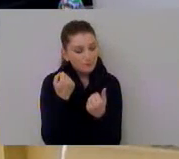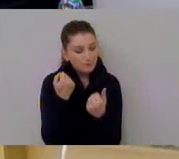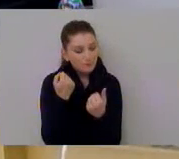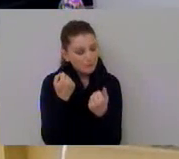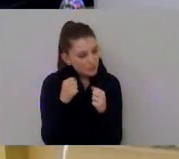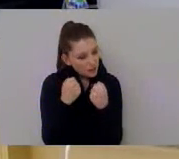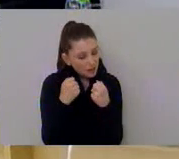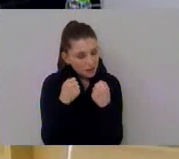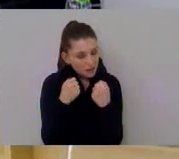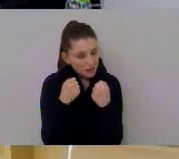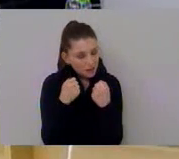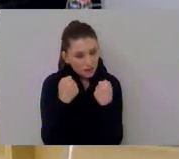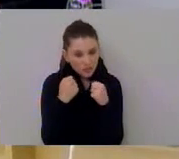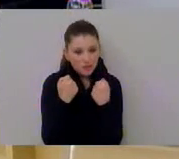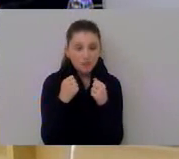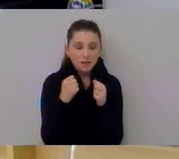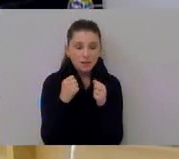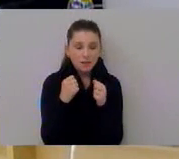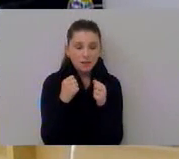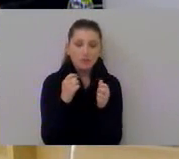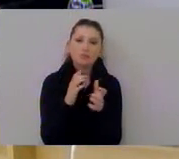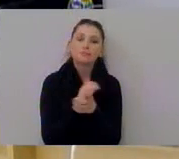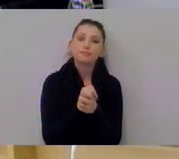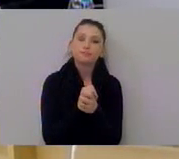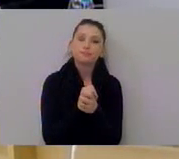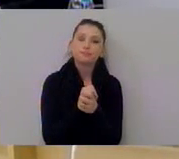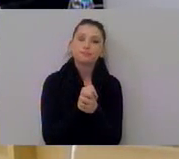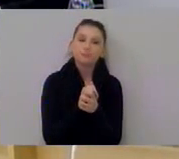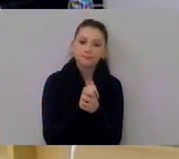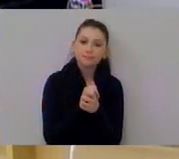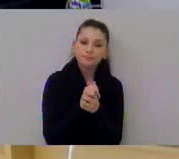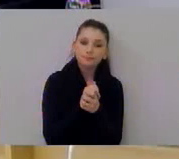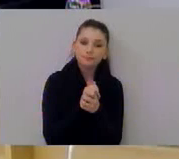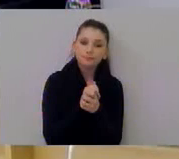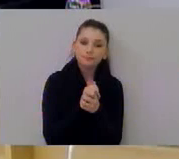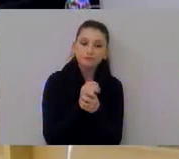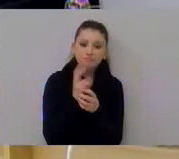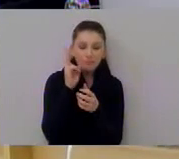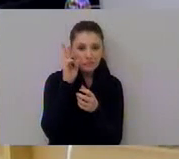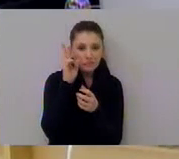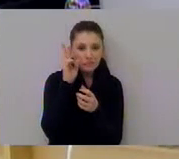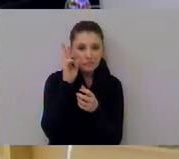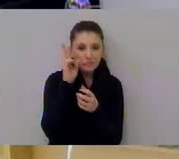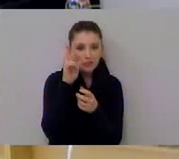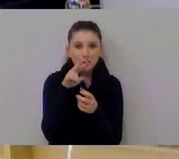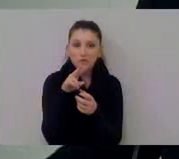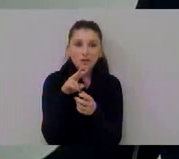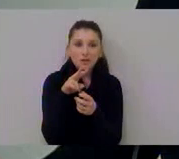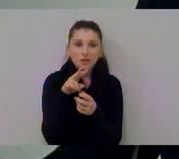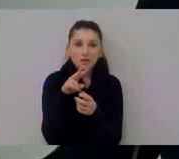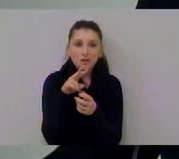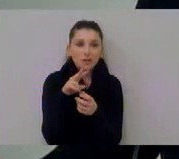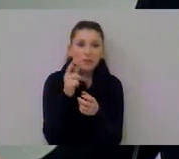da Câmara, que ela diz que se não tem dinheiro,